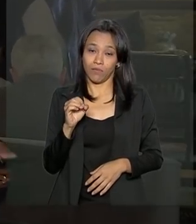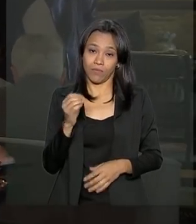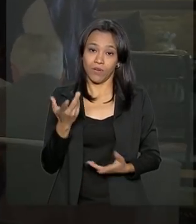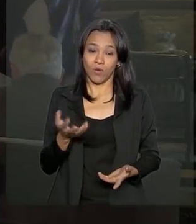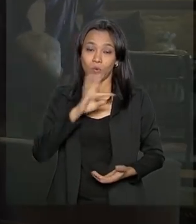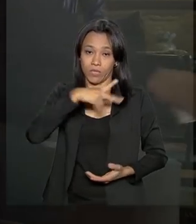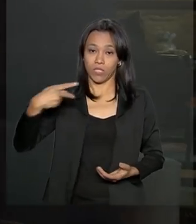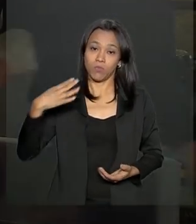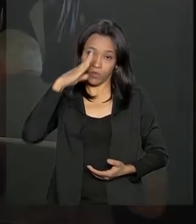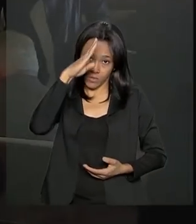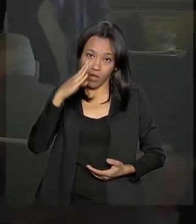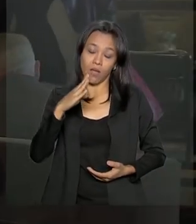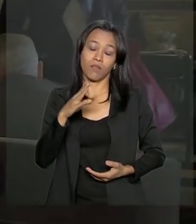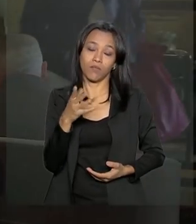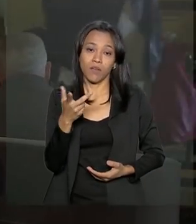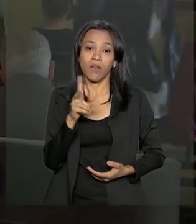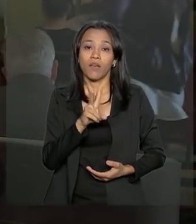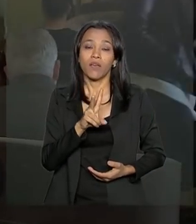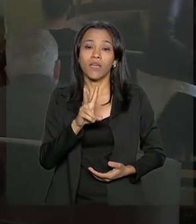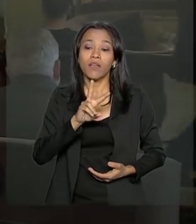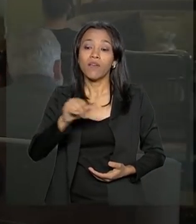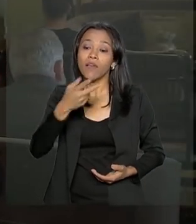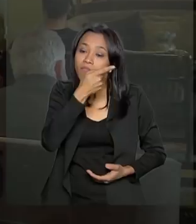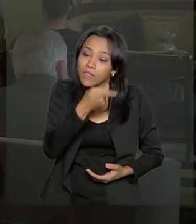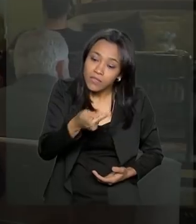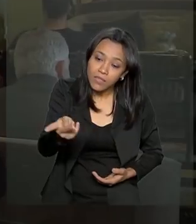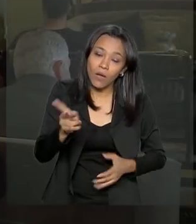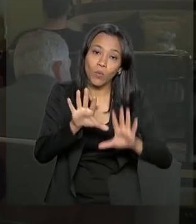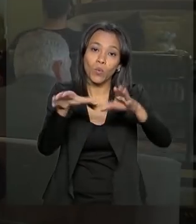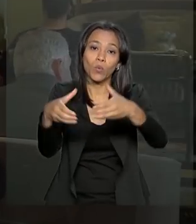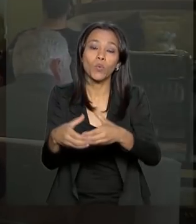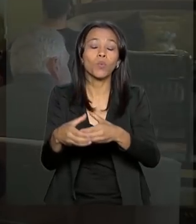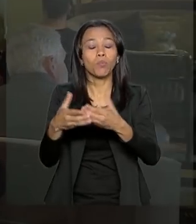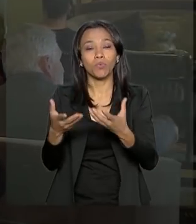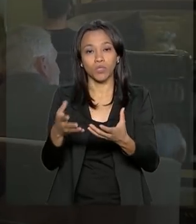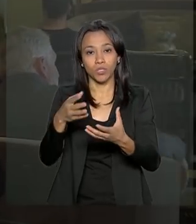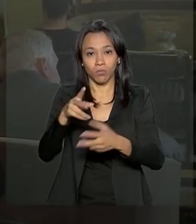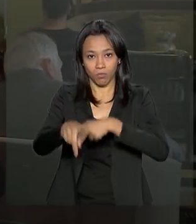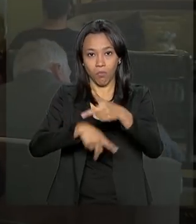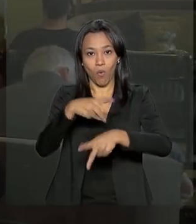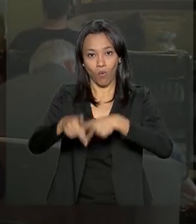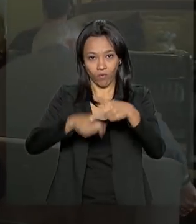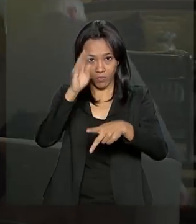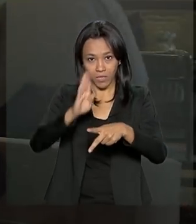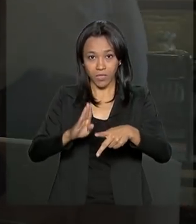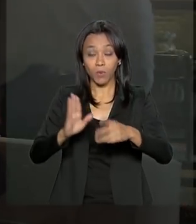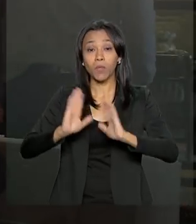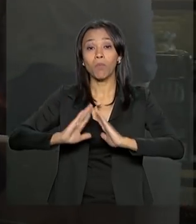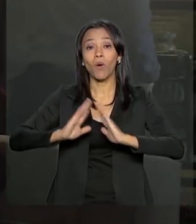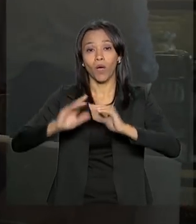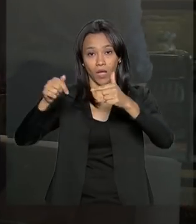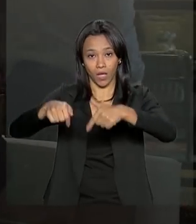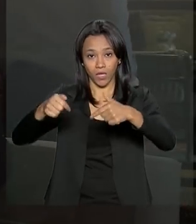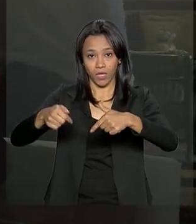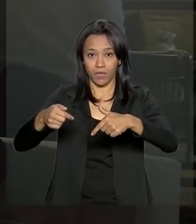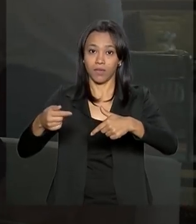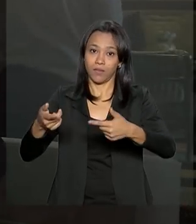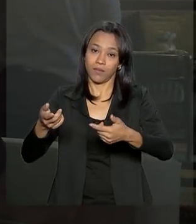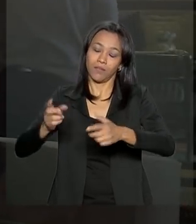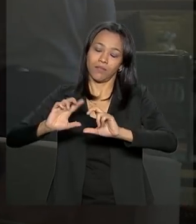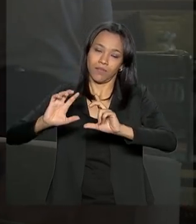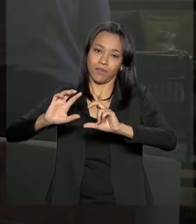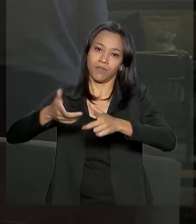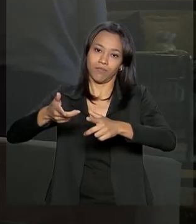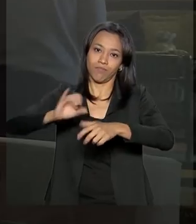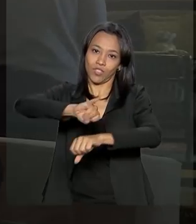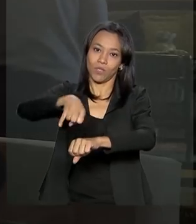amanhã uma agenda com o presidente em que ele visitaria uma comunidade de brasileiros que mora aqui perto de Jerusalém. Só que essa agenda deve ser cancelada,